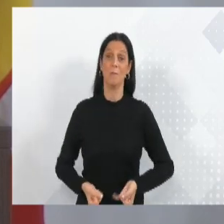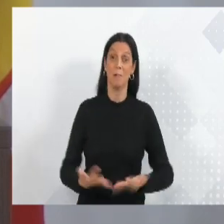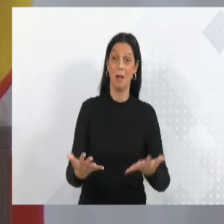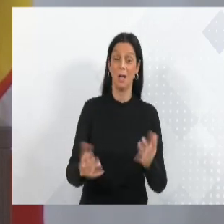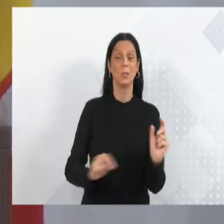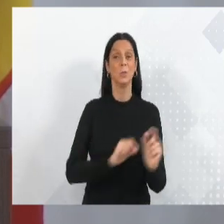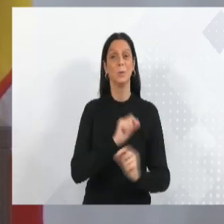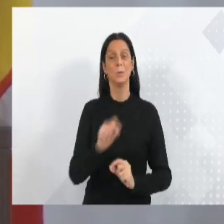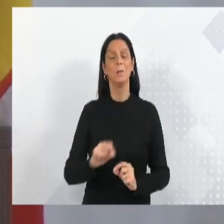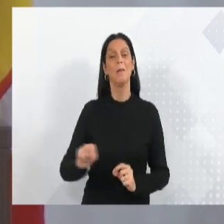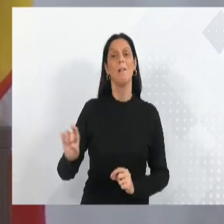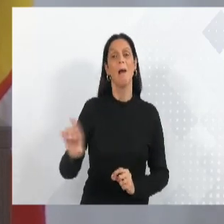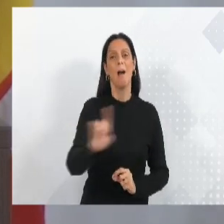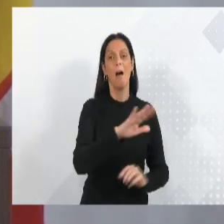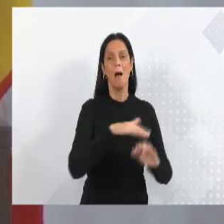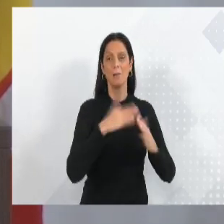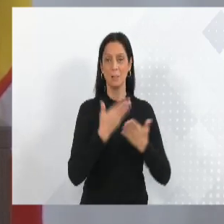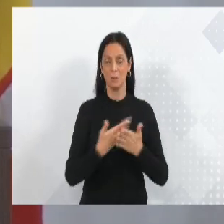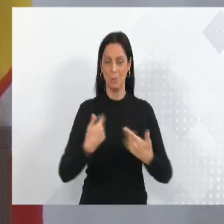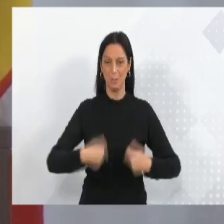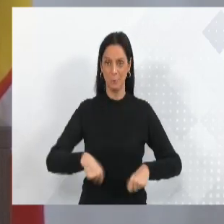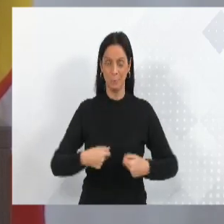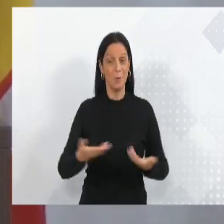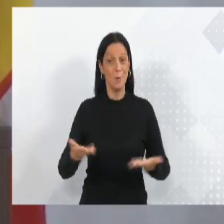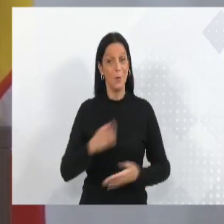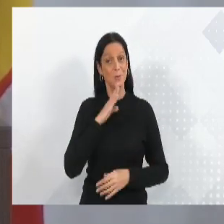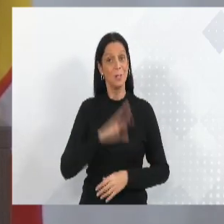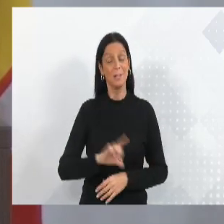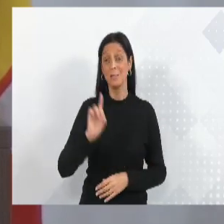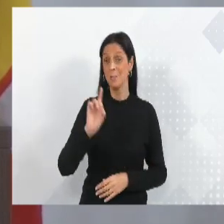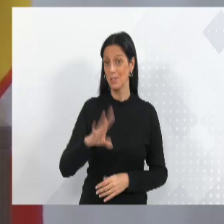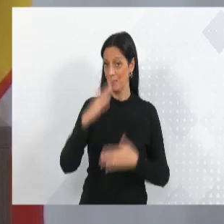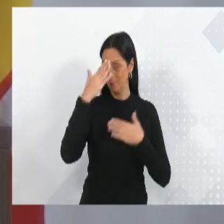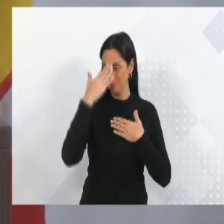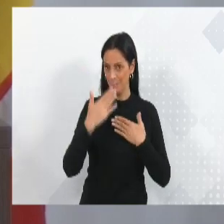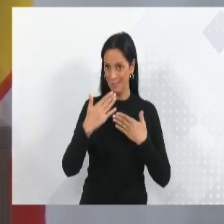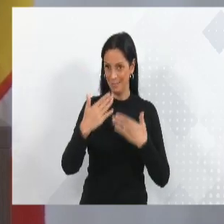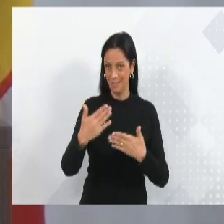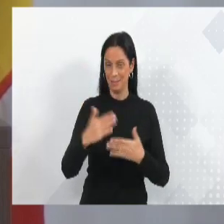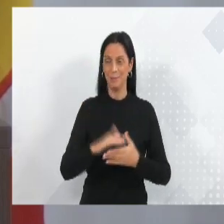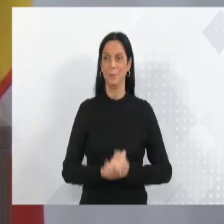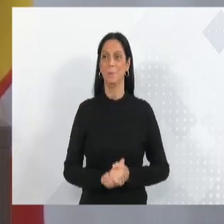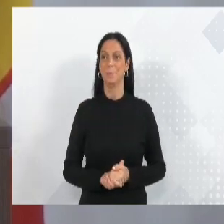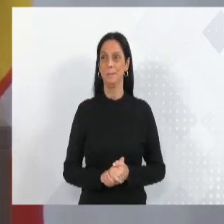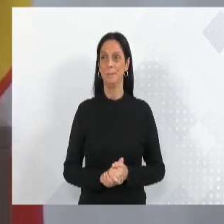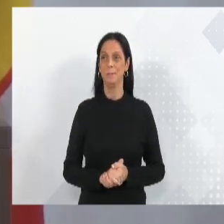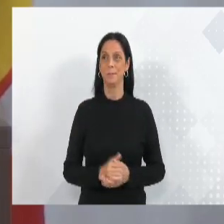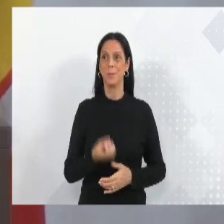de cada Colégio senhores vereadores da Tarde de hoje seria só muito obrigado e para frente um bom final de semana